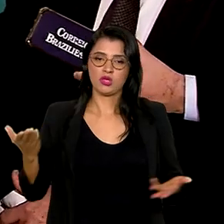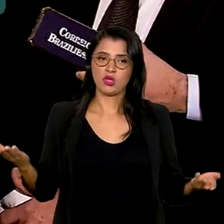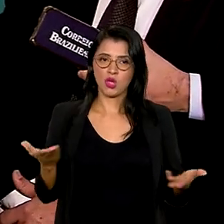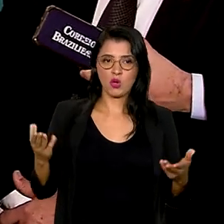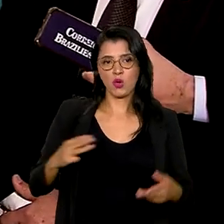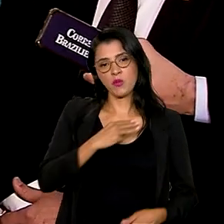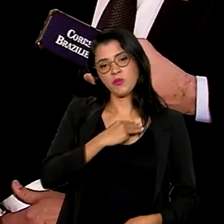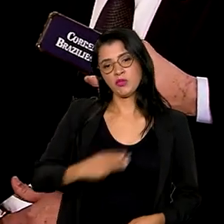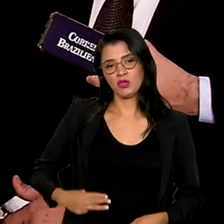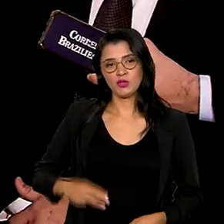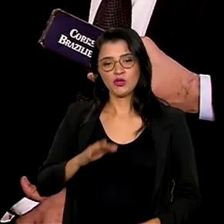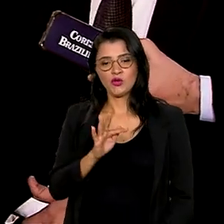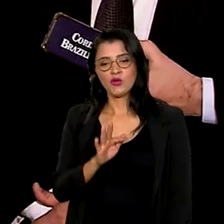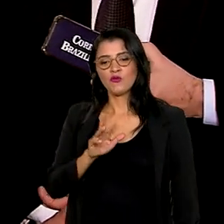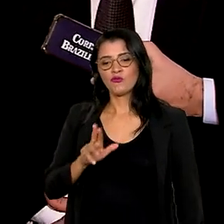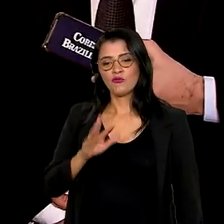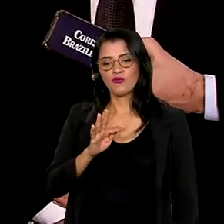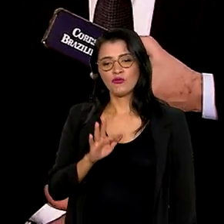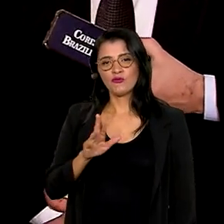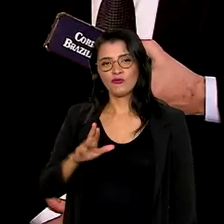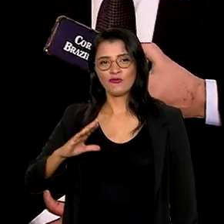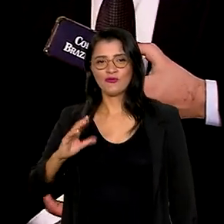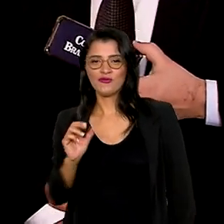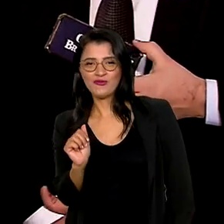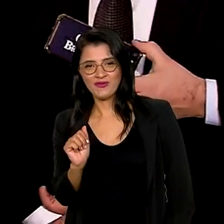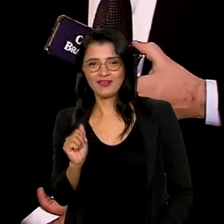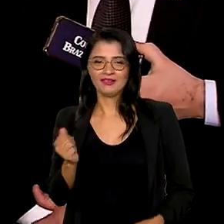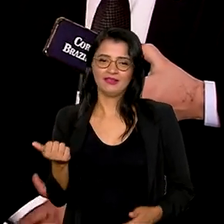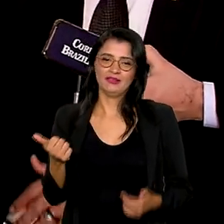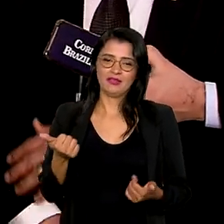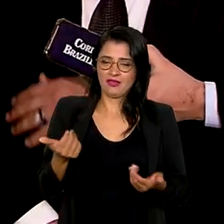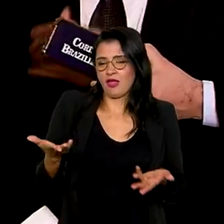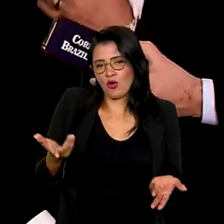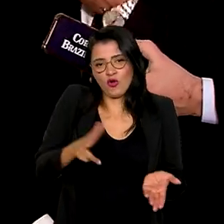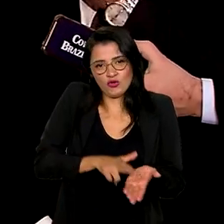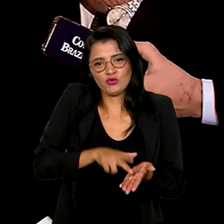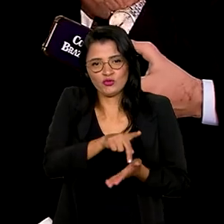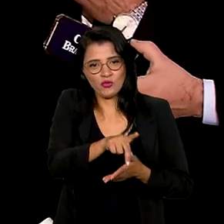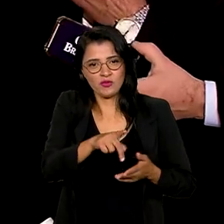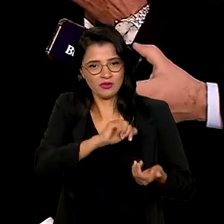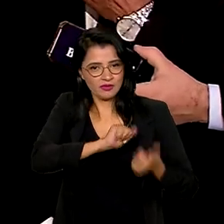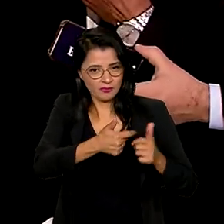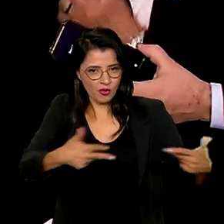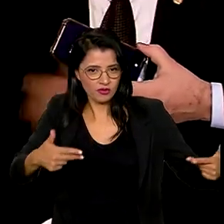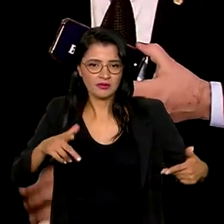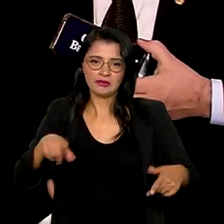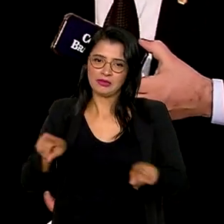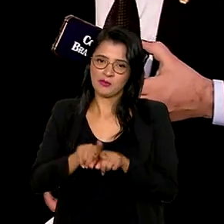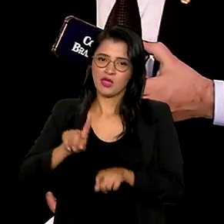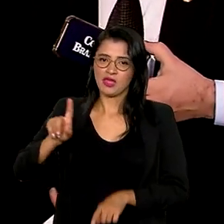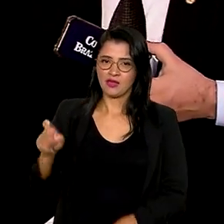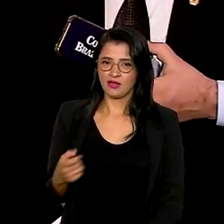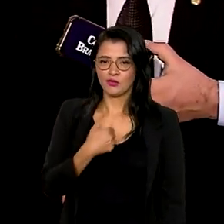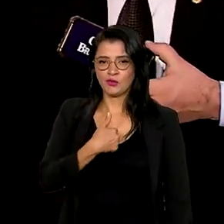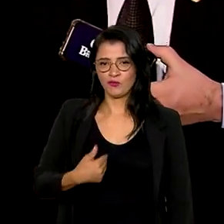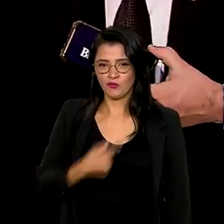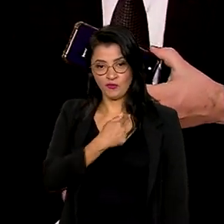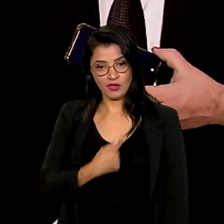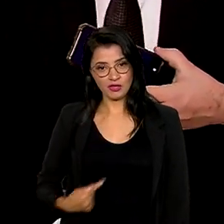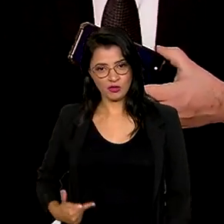Ministro fufuca que assume os esportes cumprimentar nosso ex-governador e Ministro